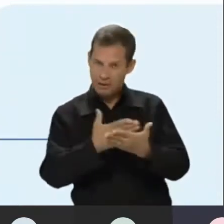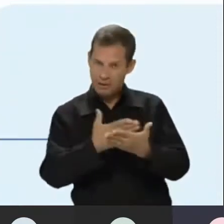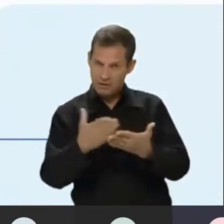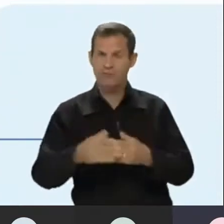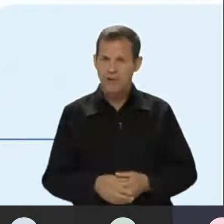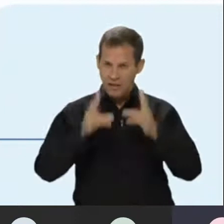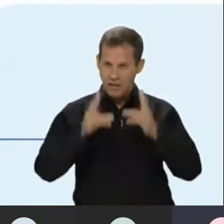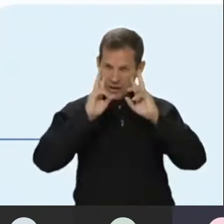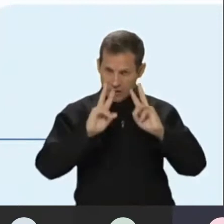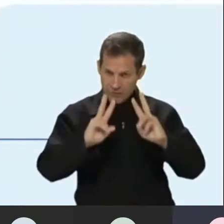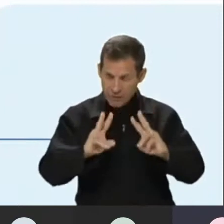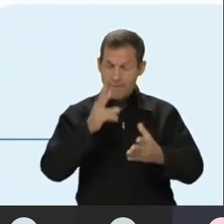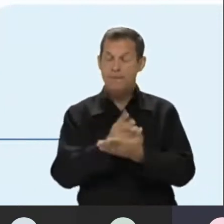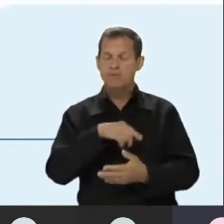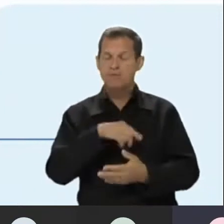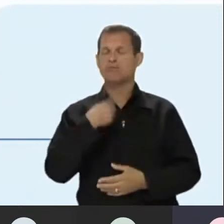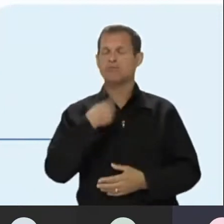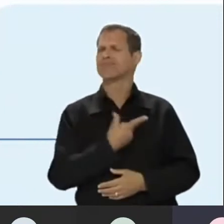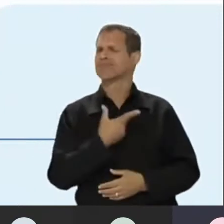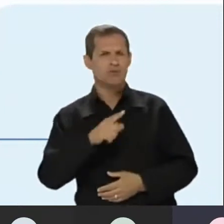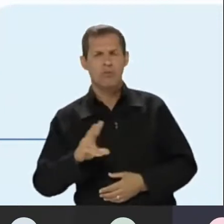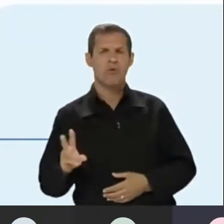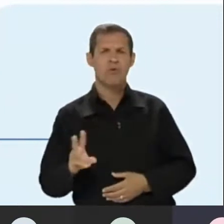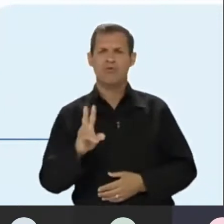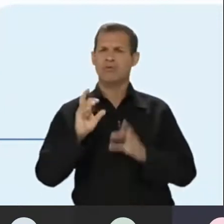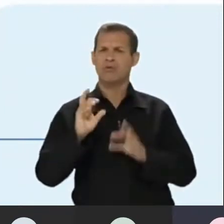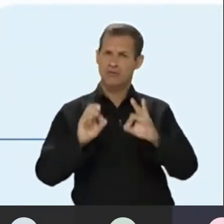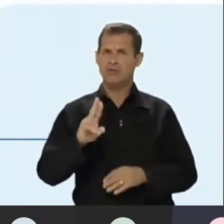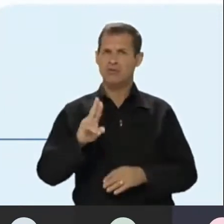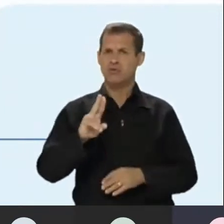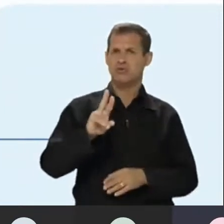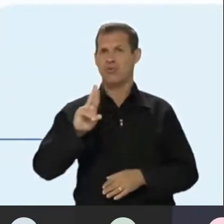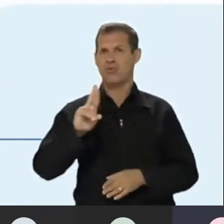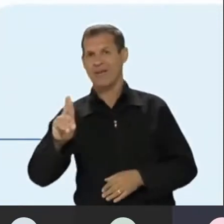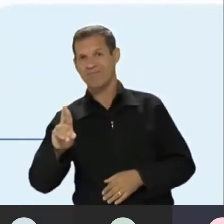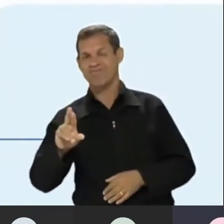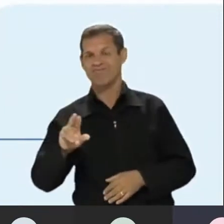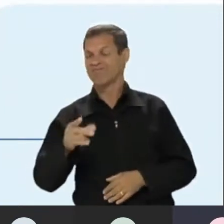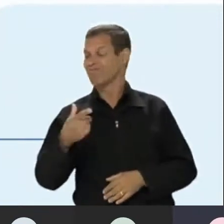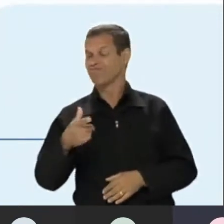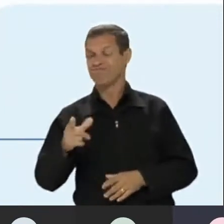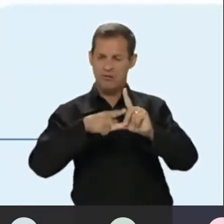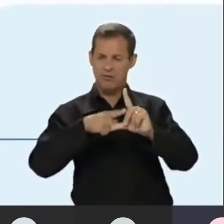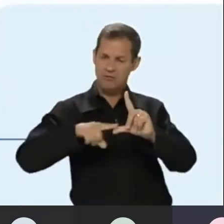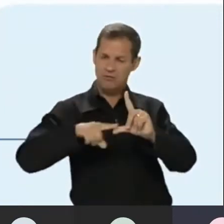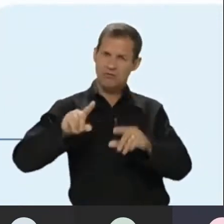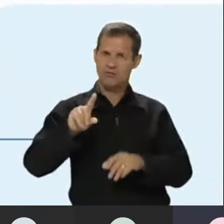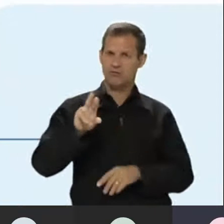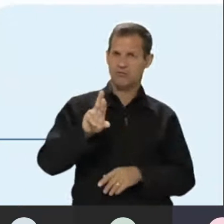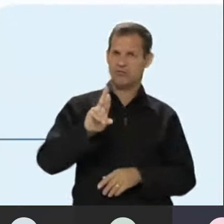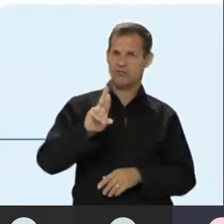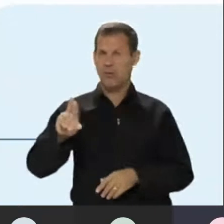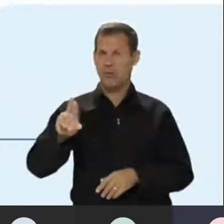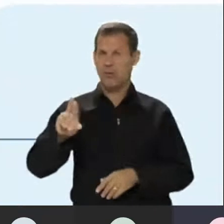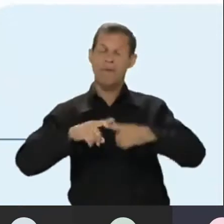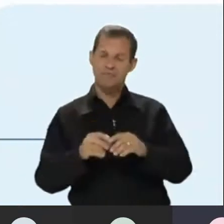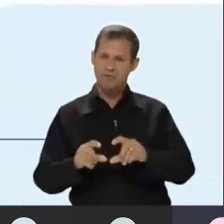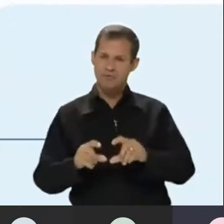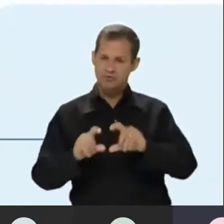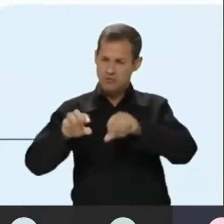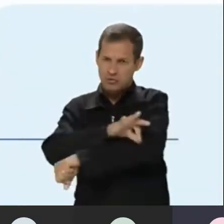começar observando que mesmo que a gente não tenha o valor certo de umidade relativa, não tenha essa curva de umidade relativa, através